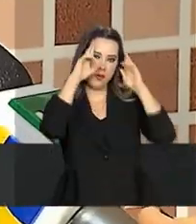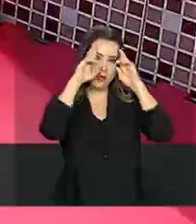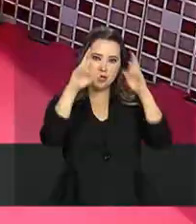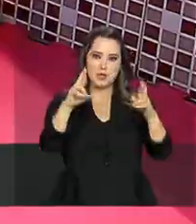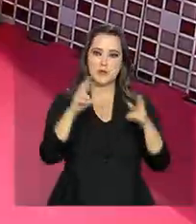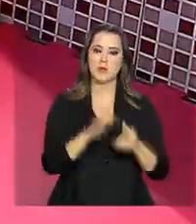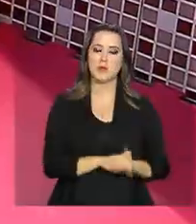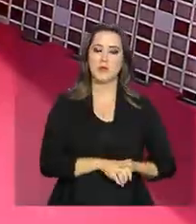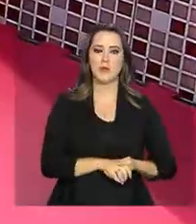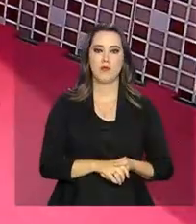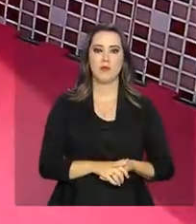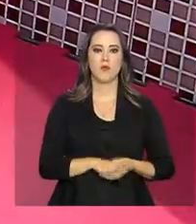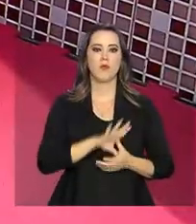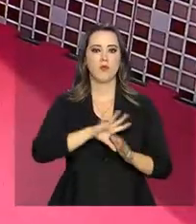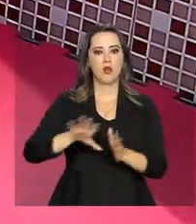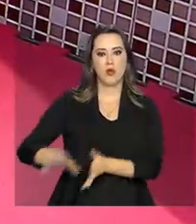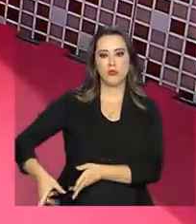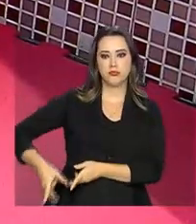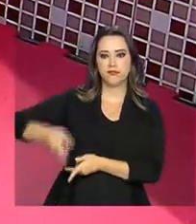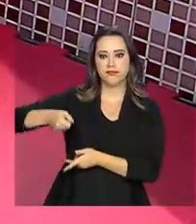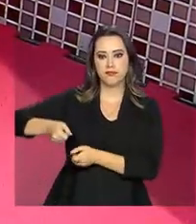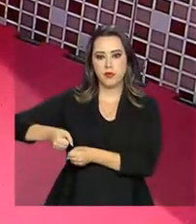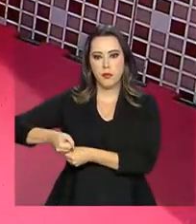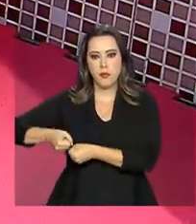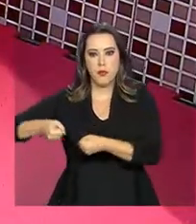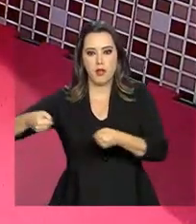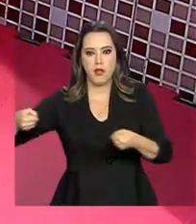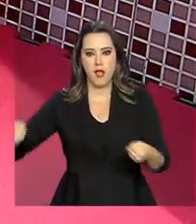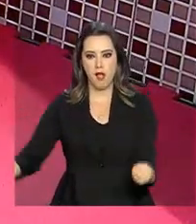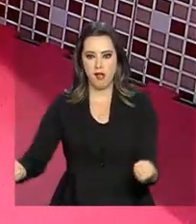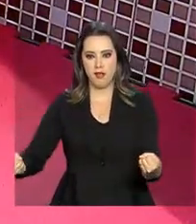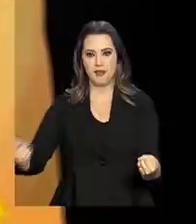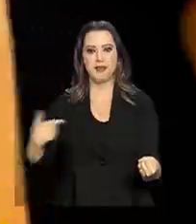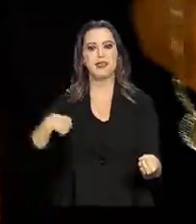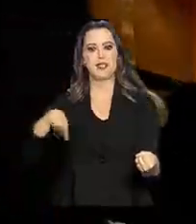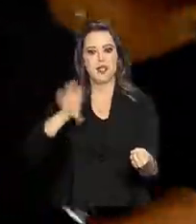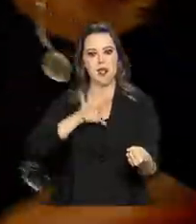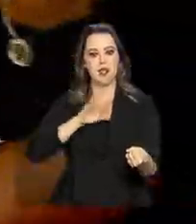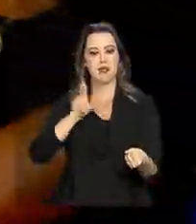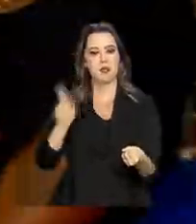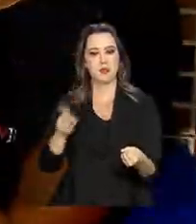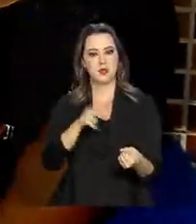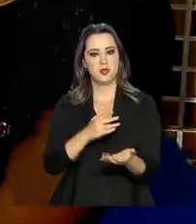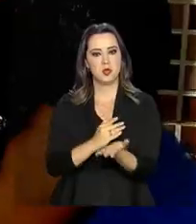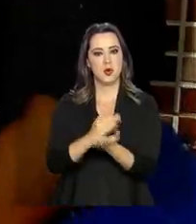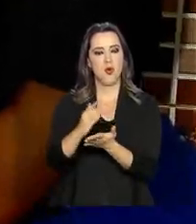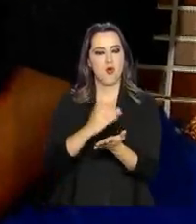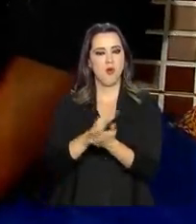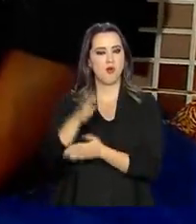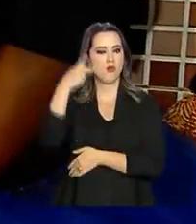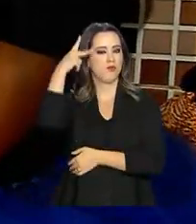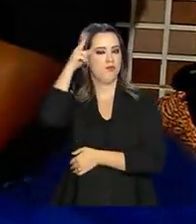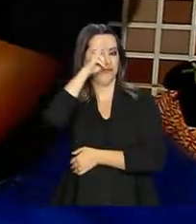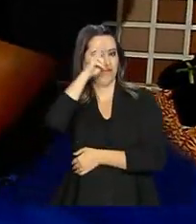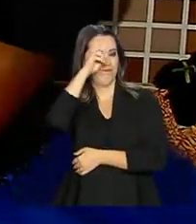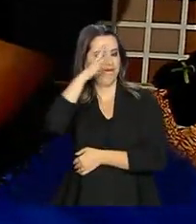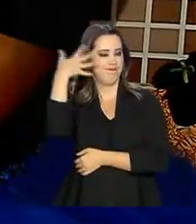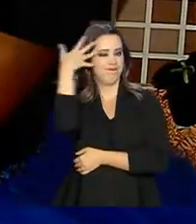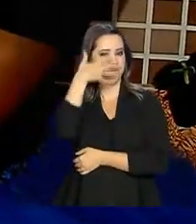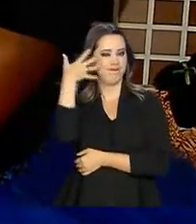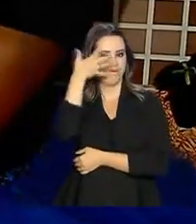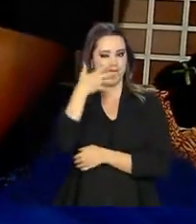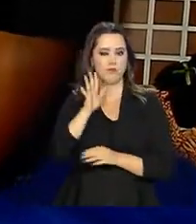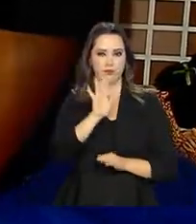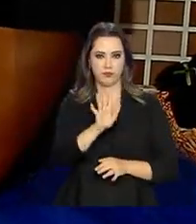quando a mala se abre a tia verônica entra em ação vou me apresentar para